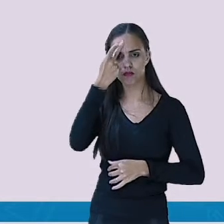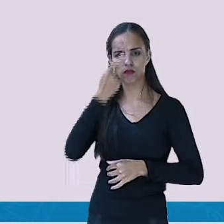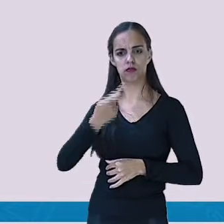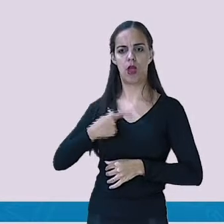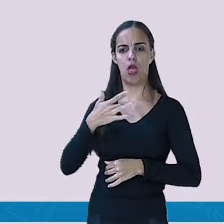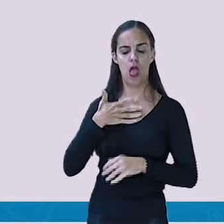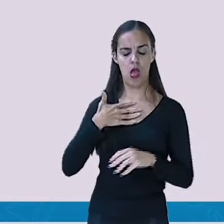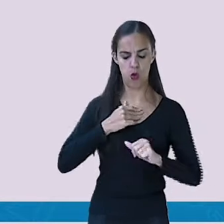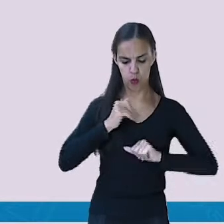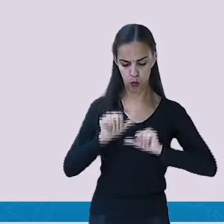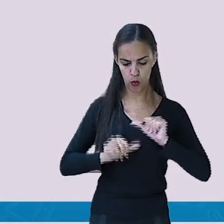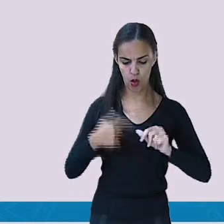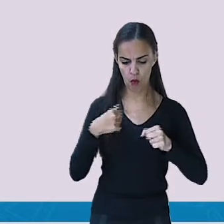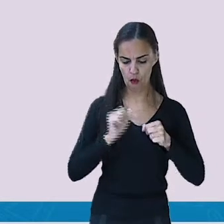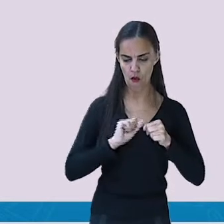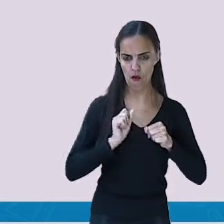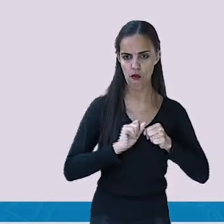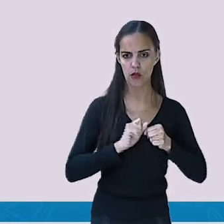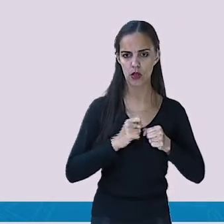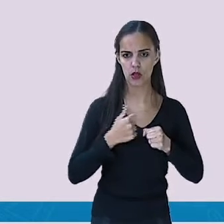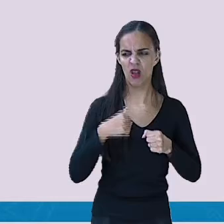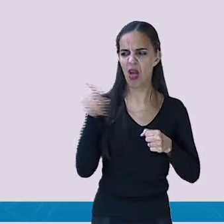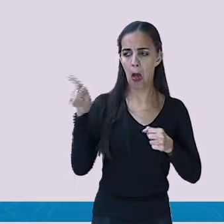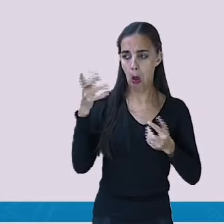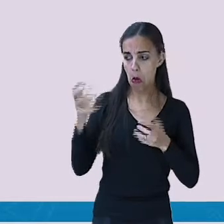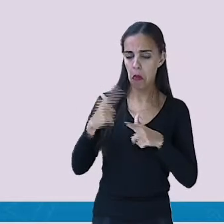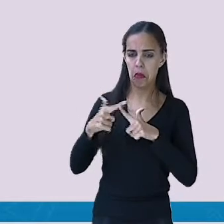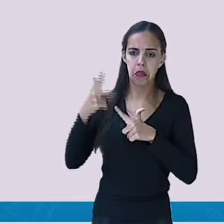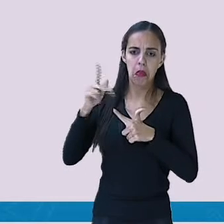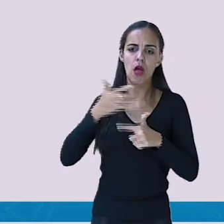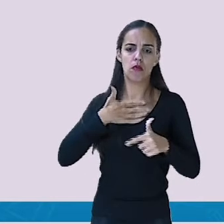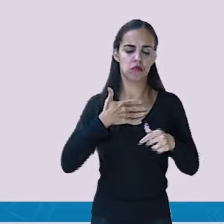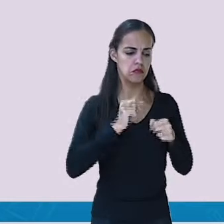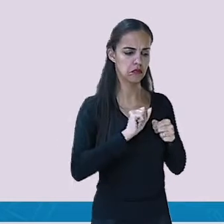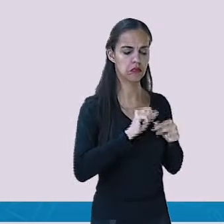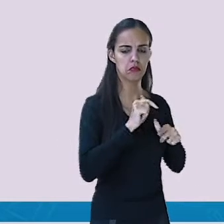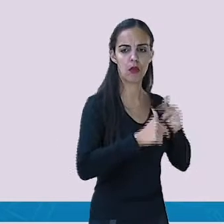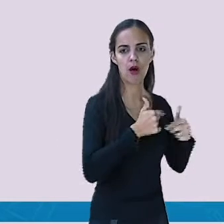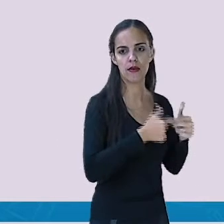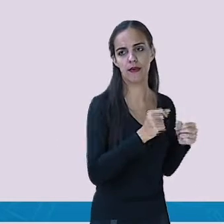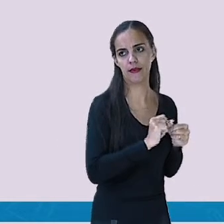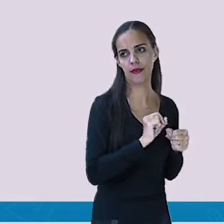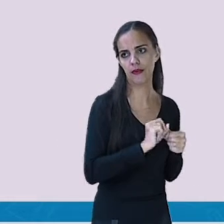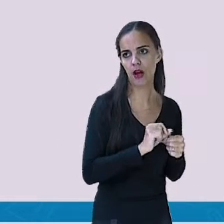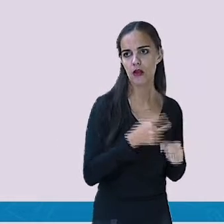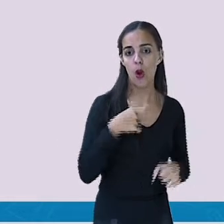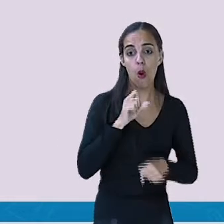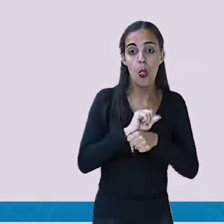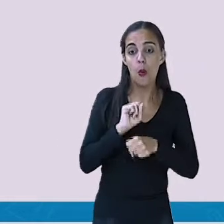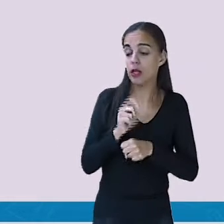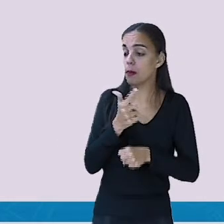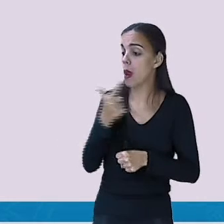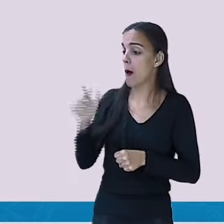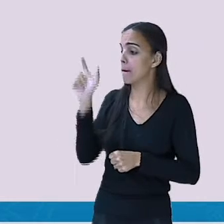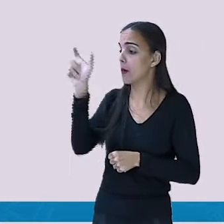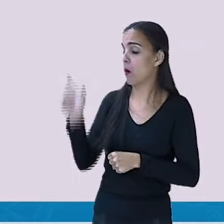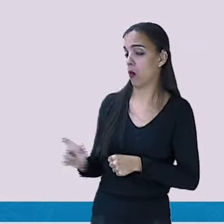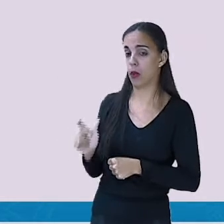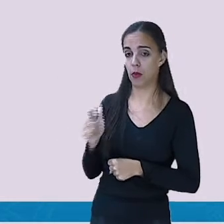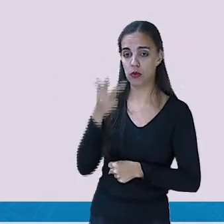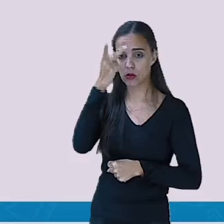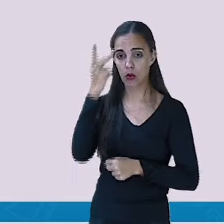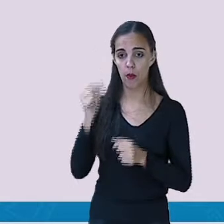aberta, desperdício de água? Feche. Tem vazamento? Procure consertar. Coloque no seu